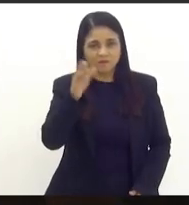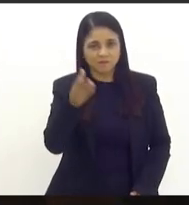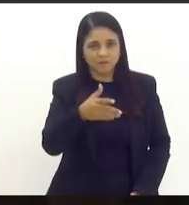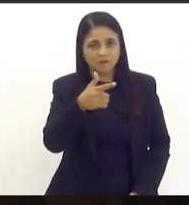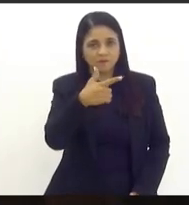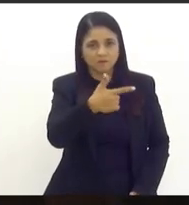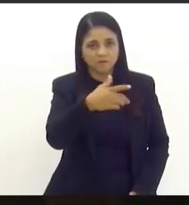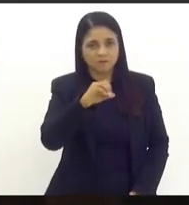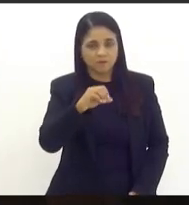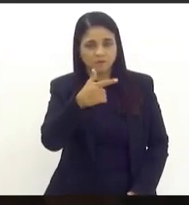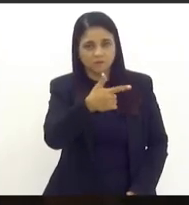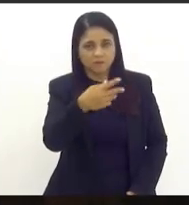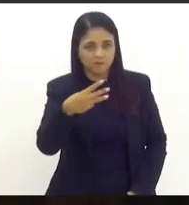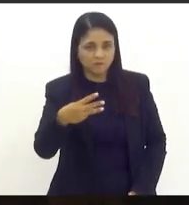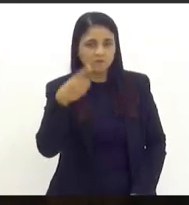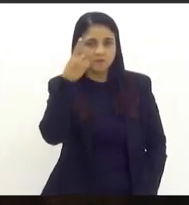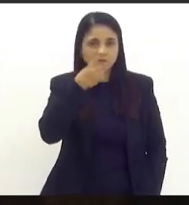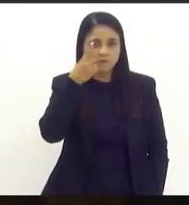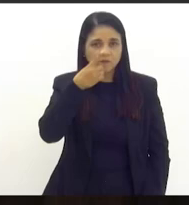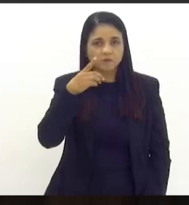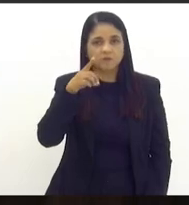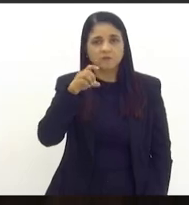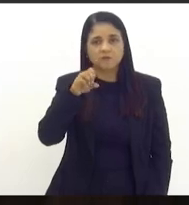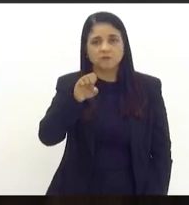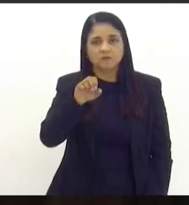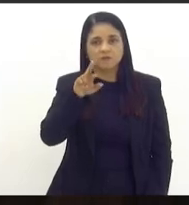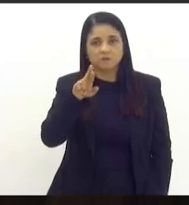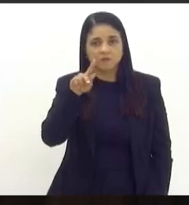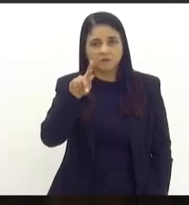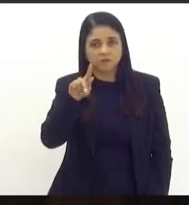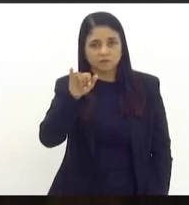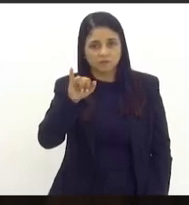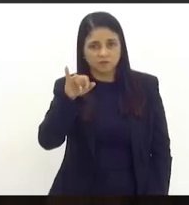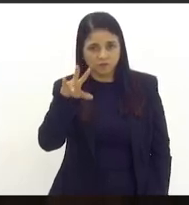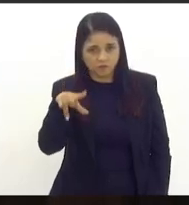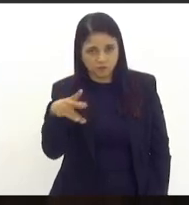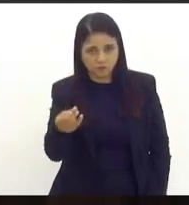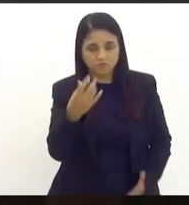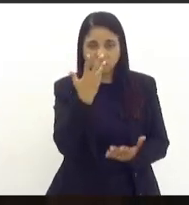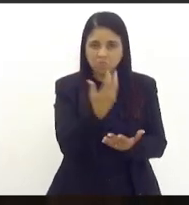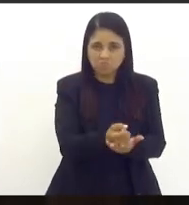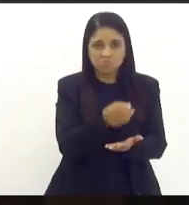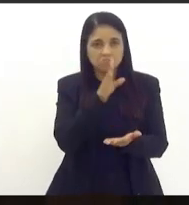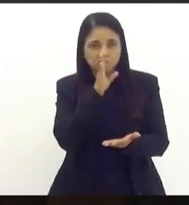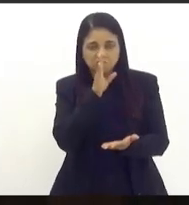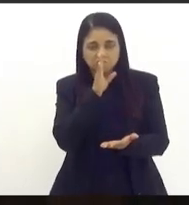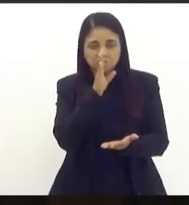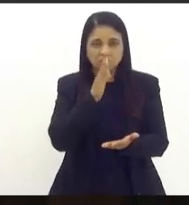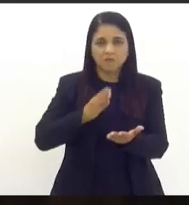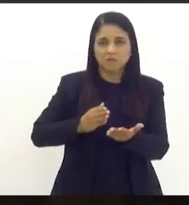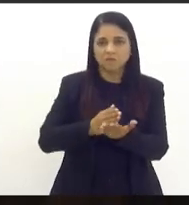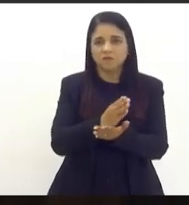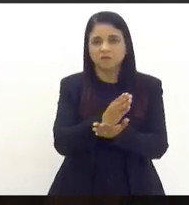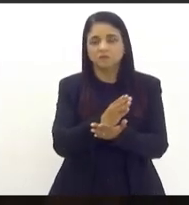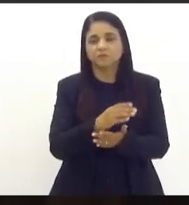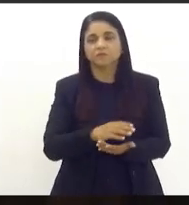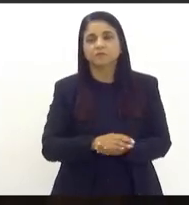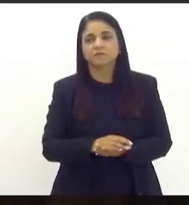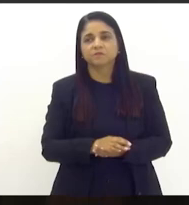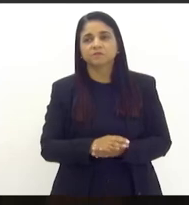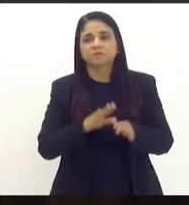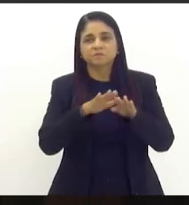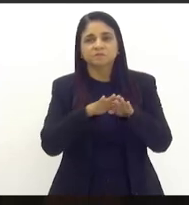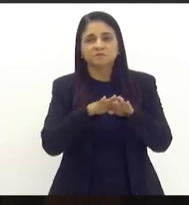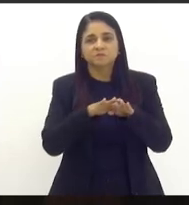978/23 do deputado Dr Serginho sou de cabrovam permanece Como estão aprovado